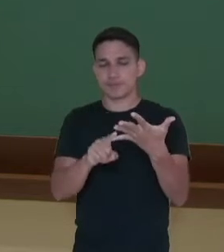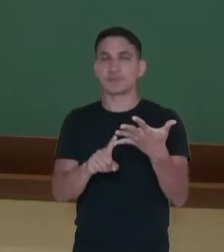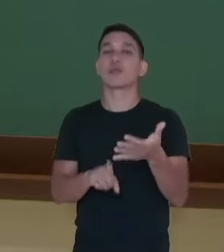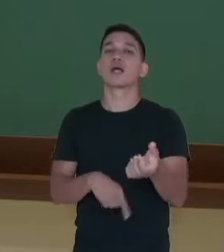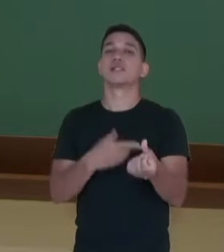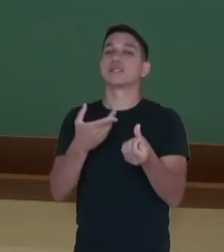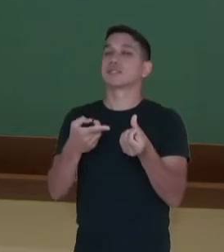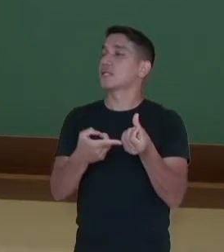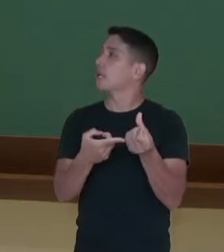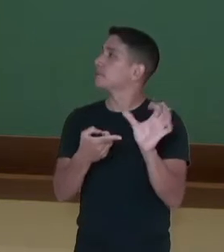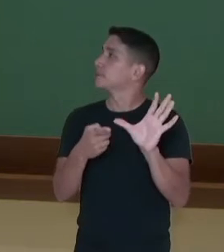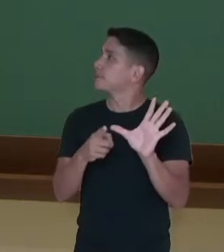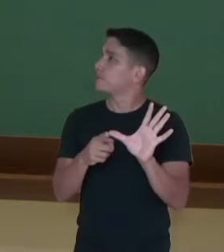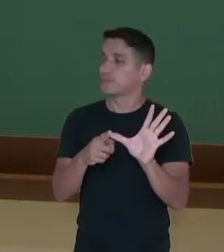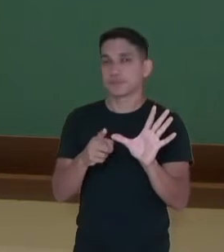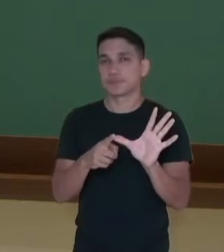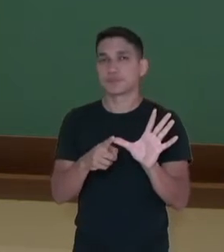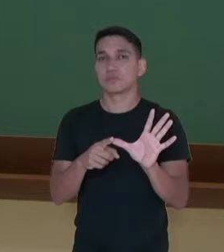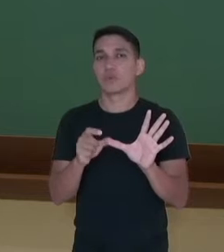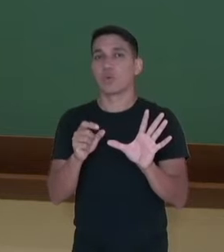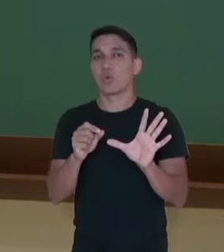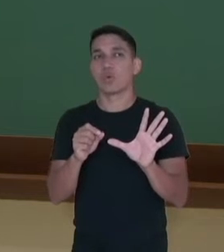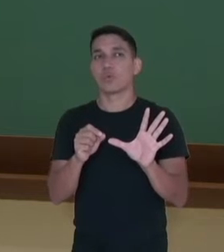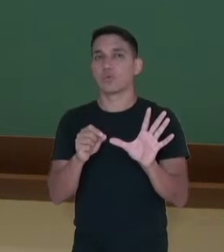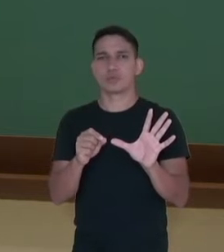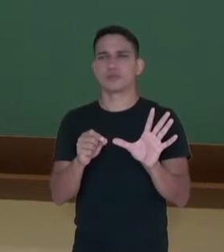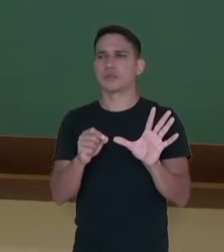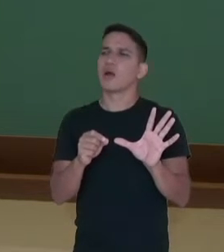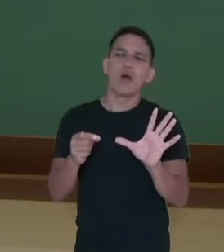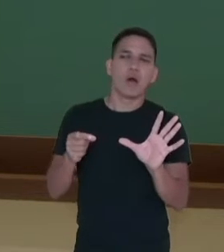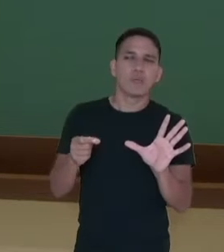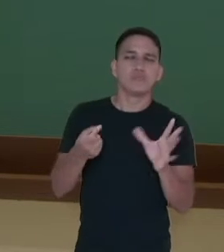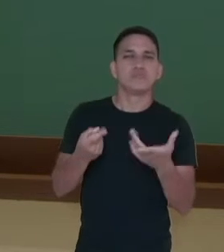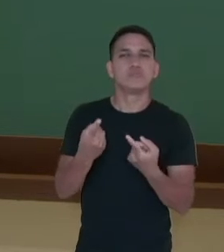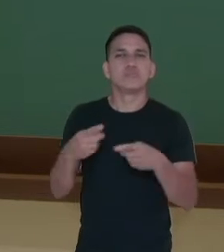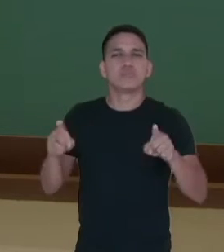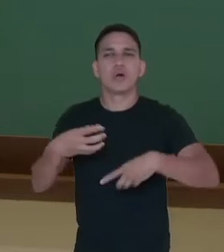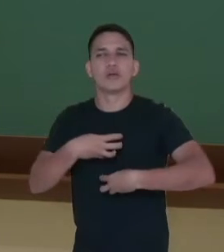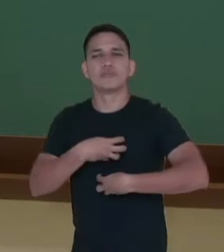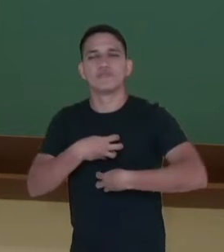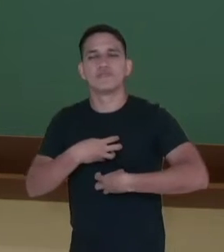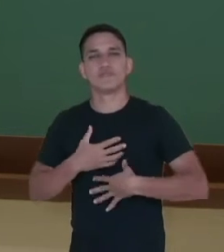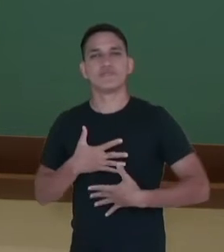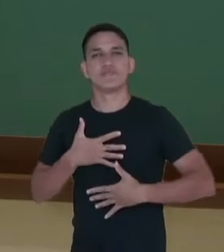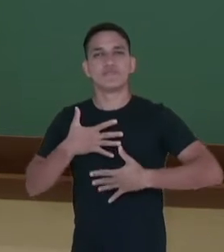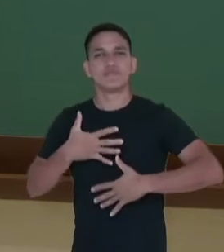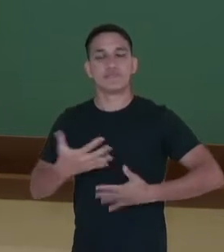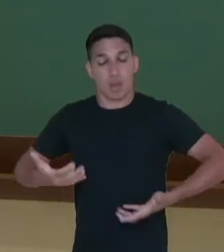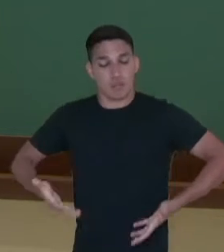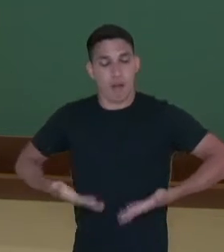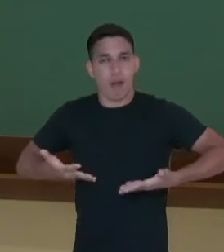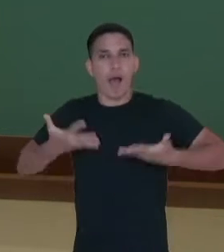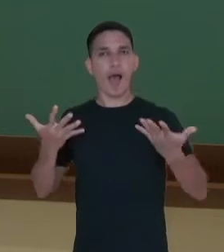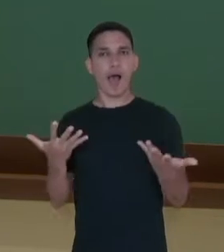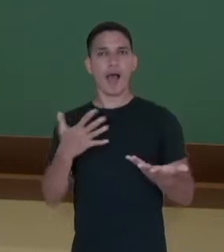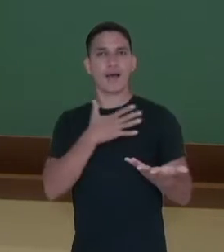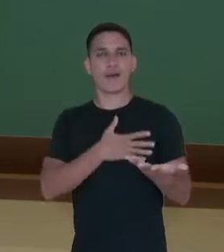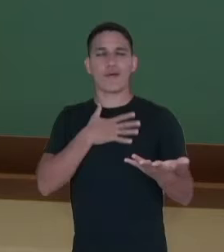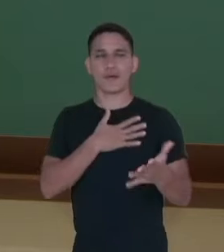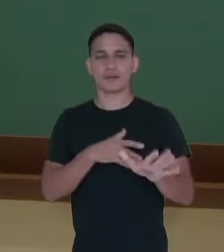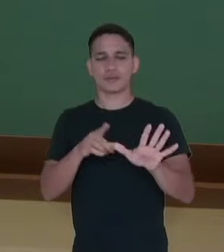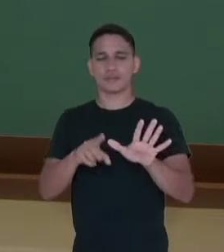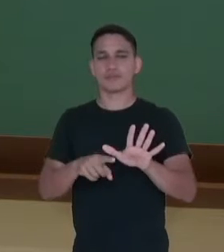6 canções que te inspiram, ou seja, escutar música, né? A música que a gente gosta.